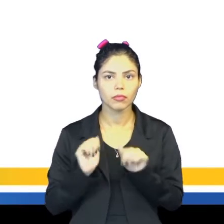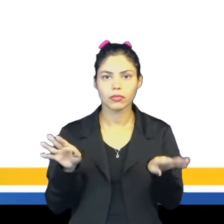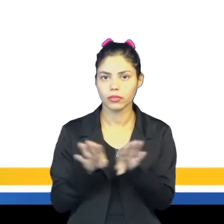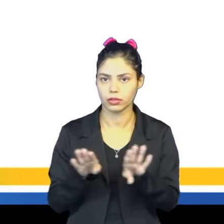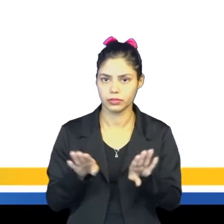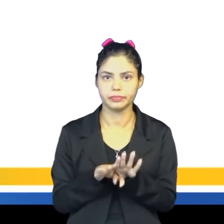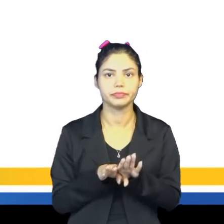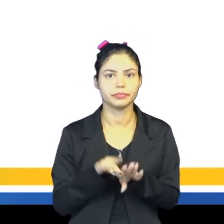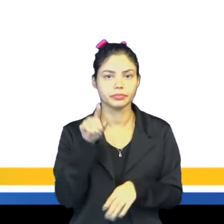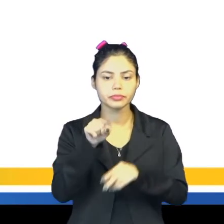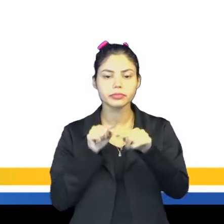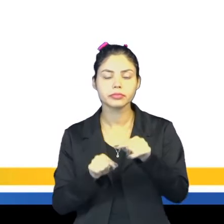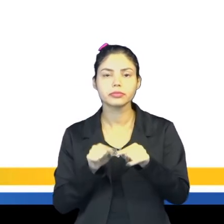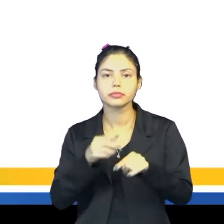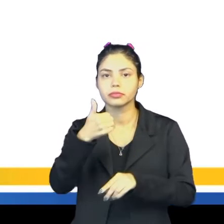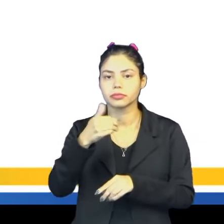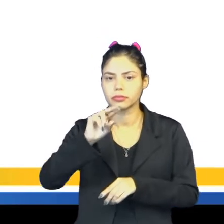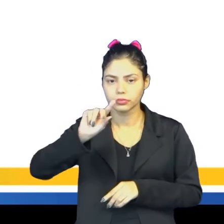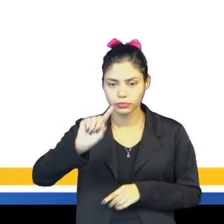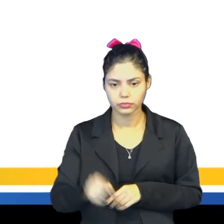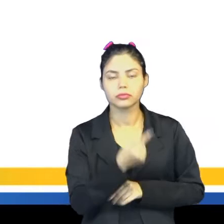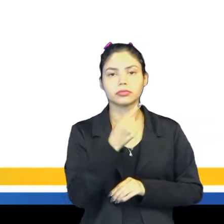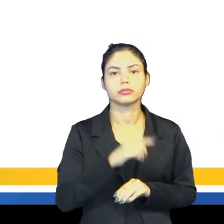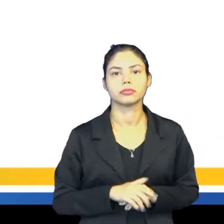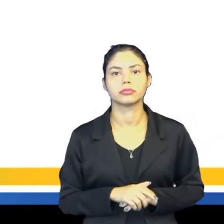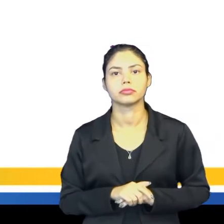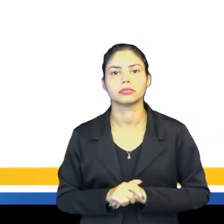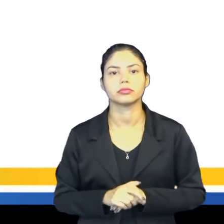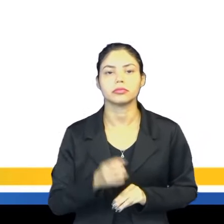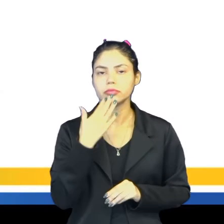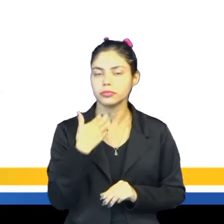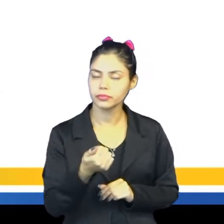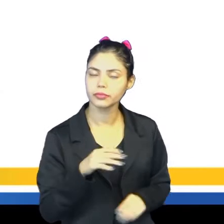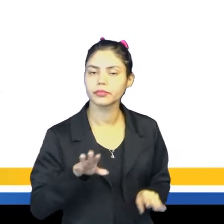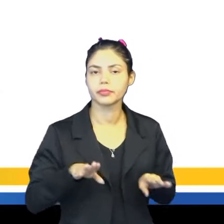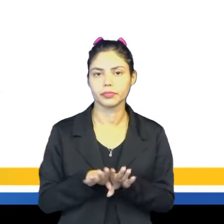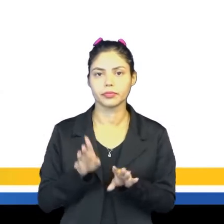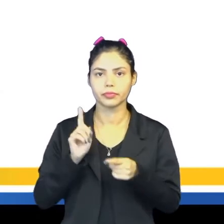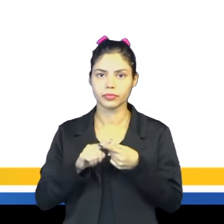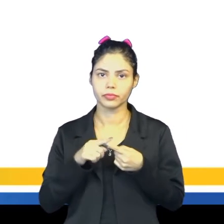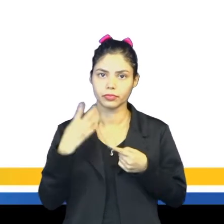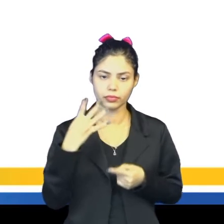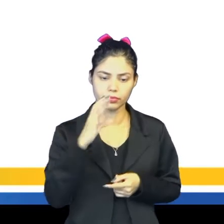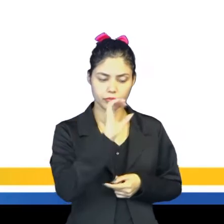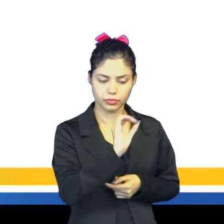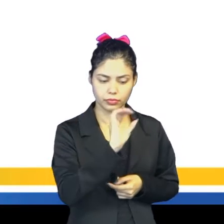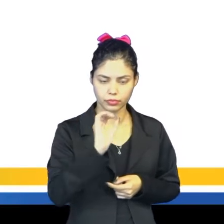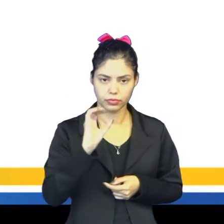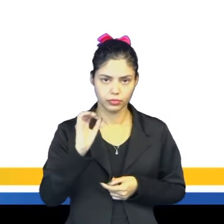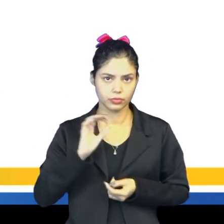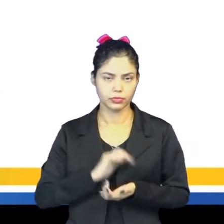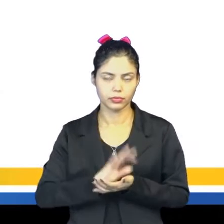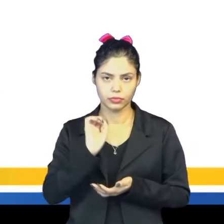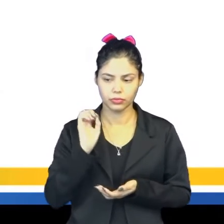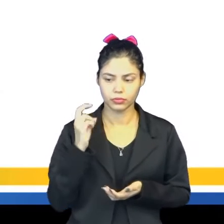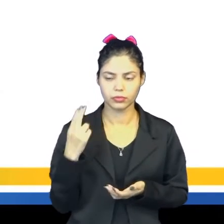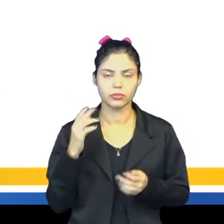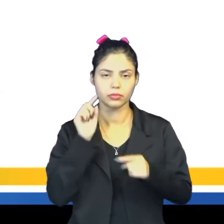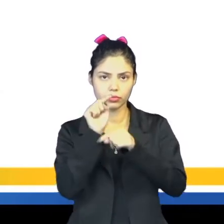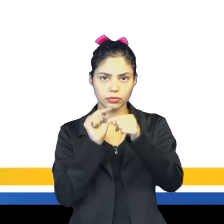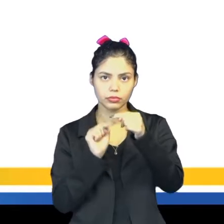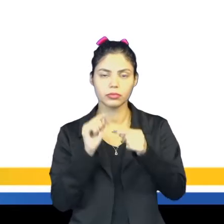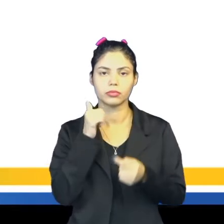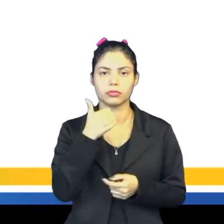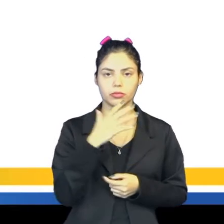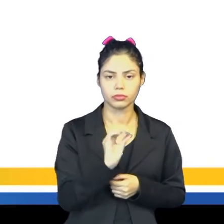também dividir por 10.000, tá? Porque é 4 zeros. Ou vai